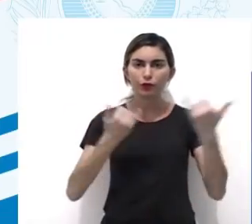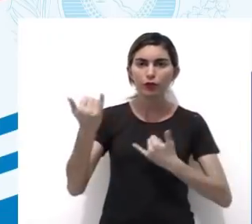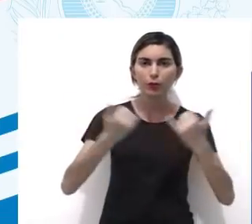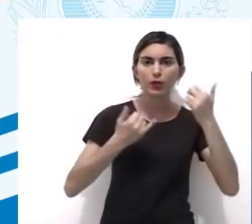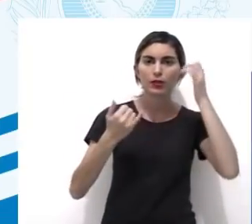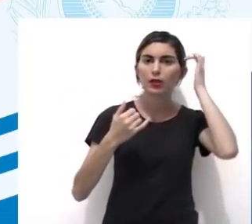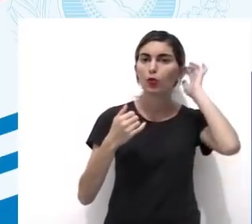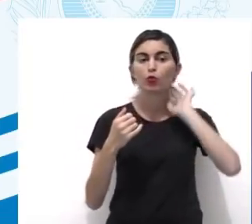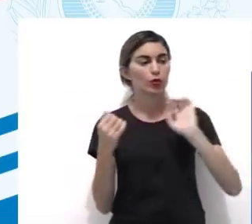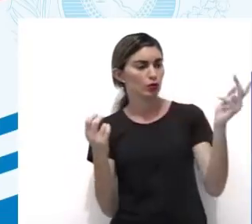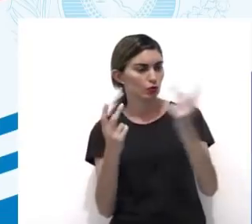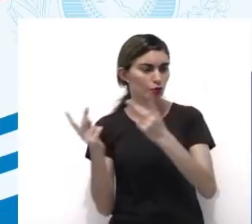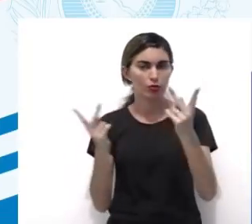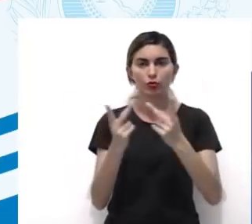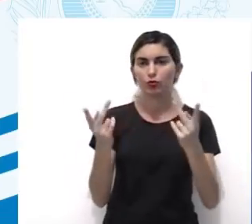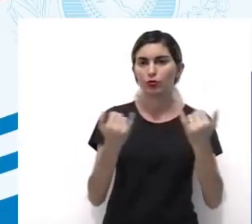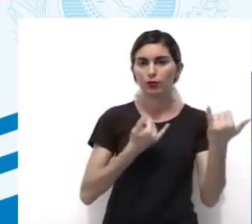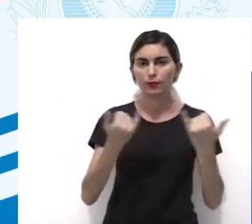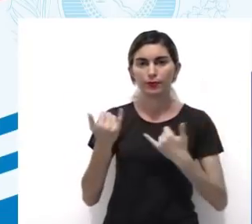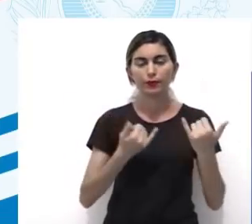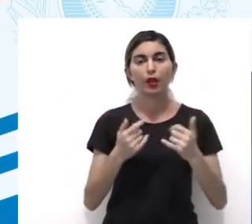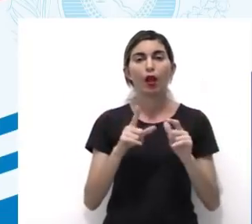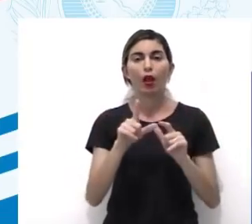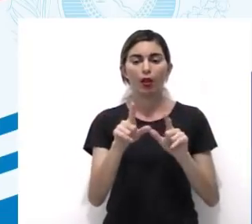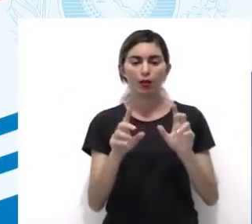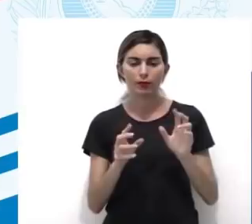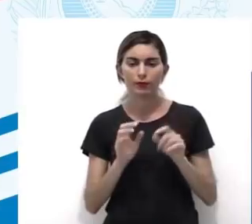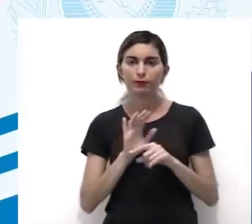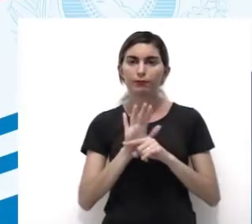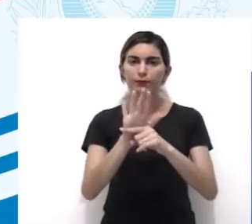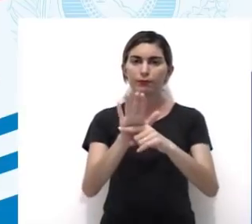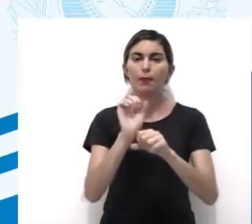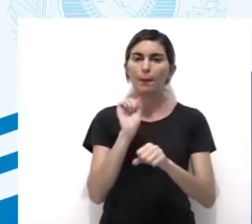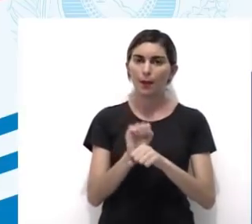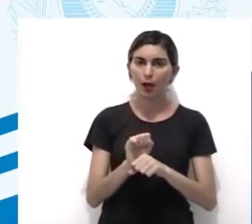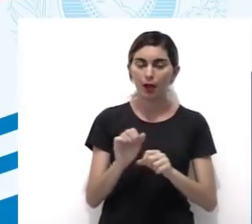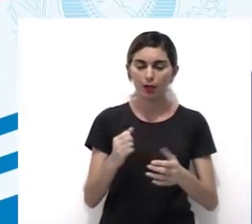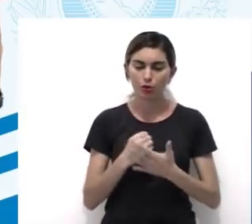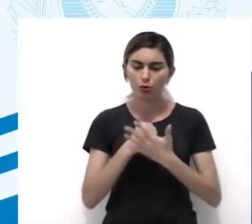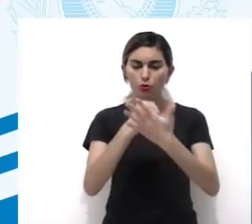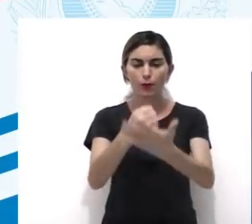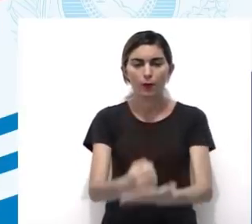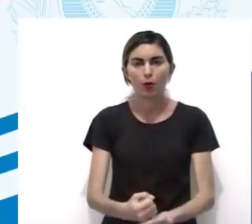informação, elas subsidiam, elas dão um aparato, um